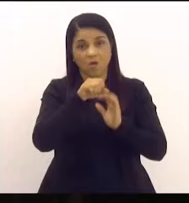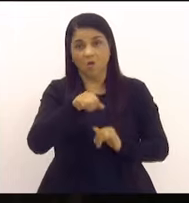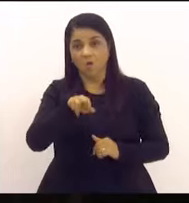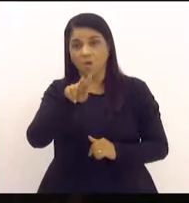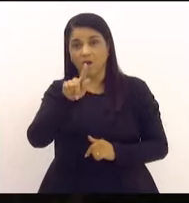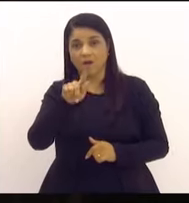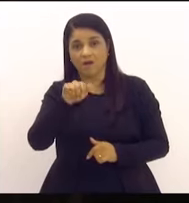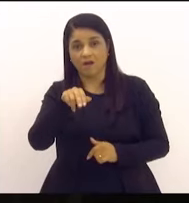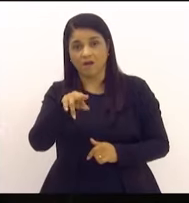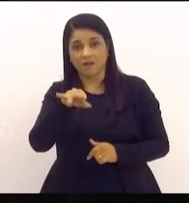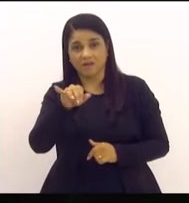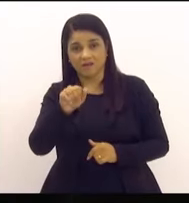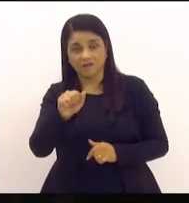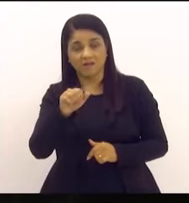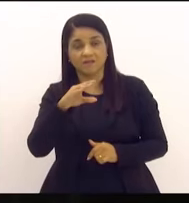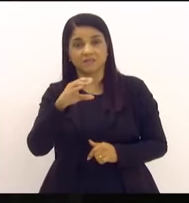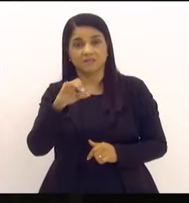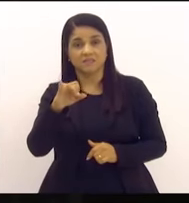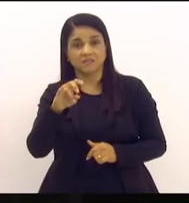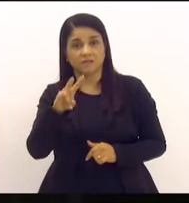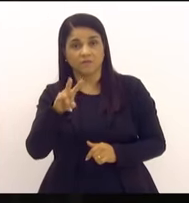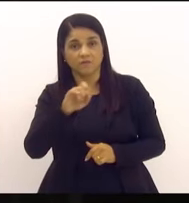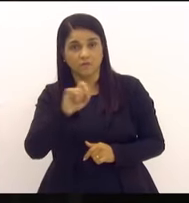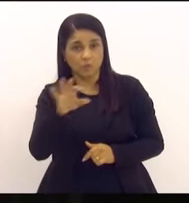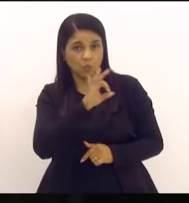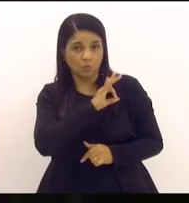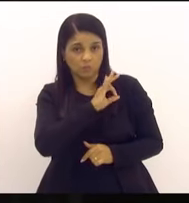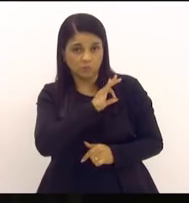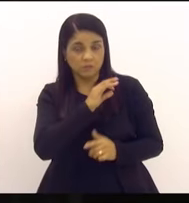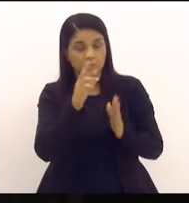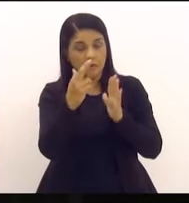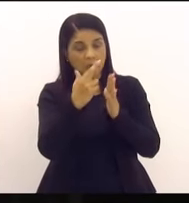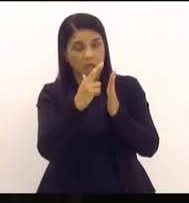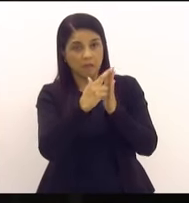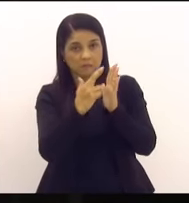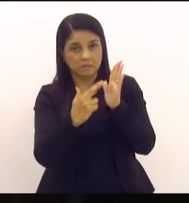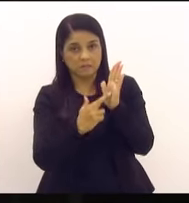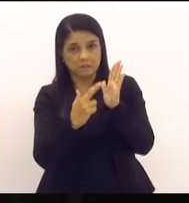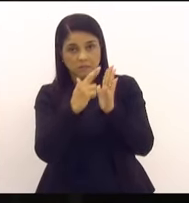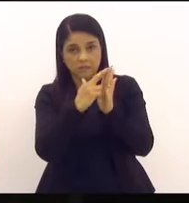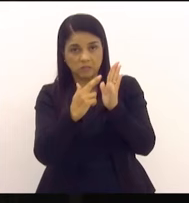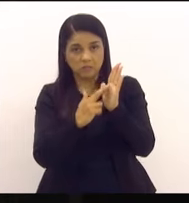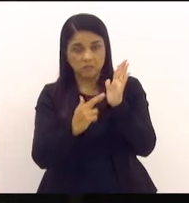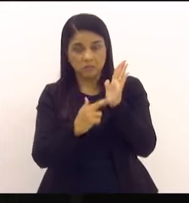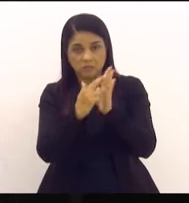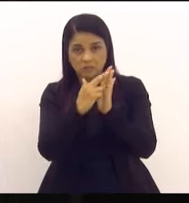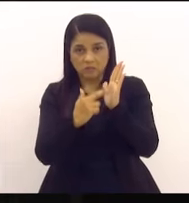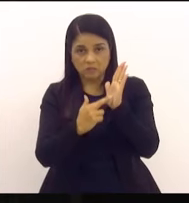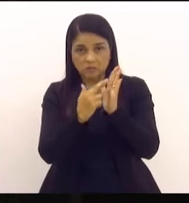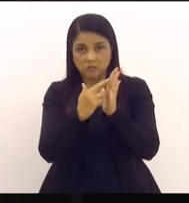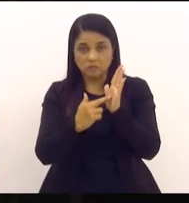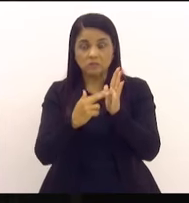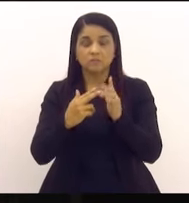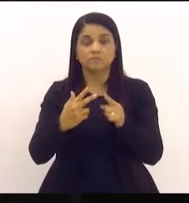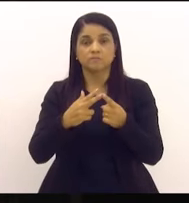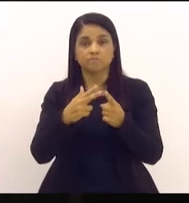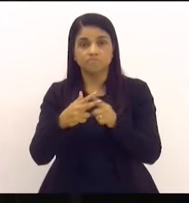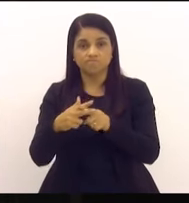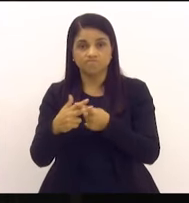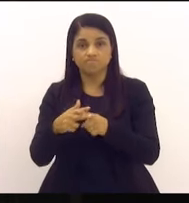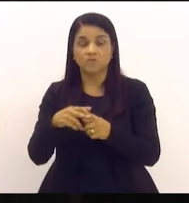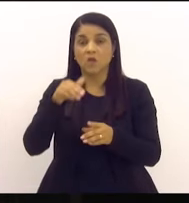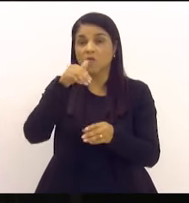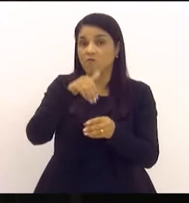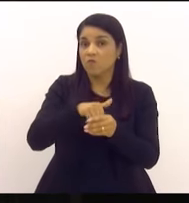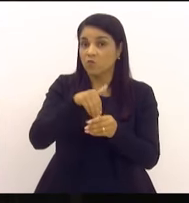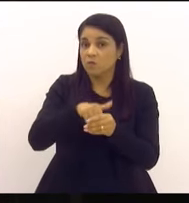Civil para que seja regulamentada. Nós precisamos votar com